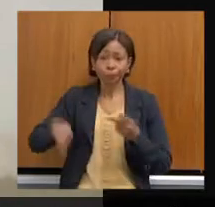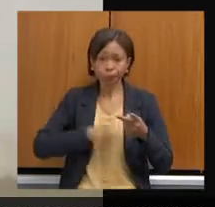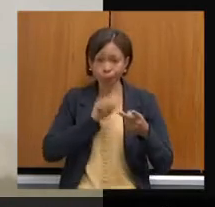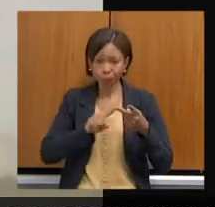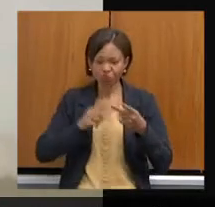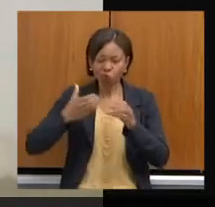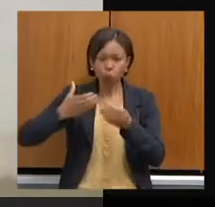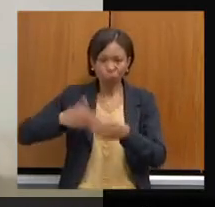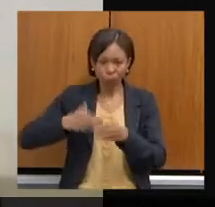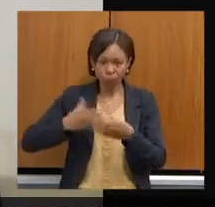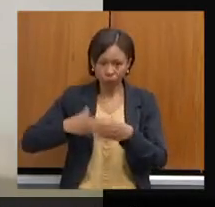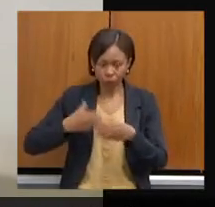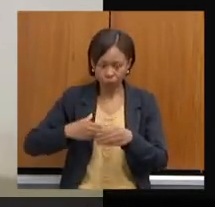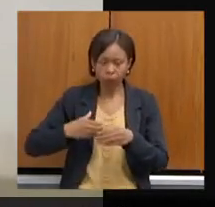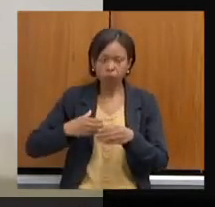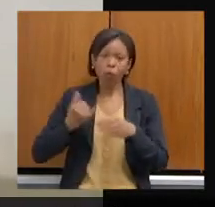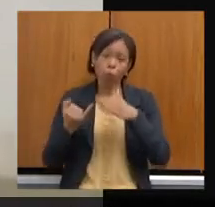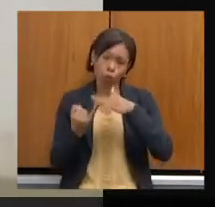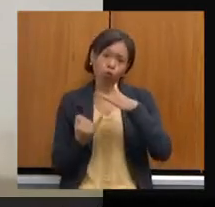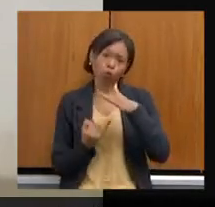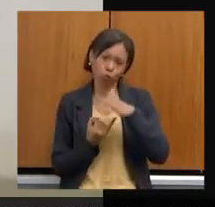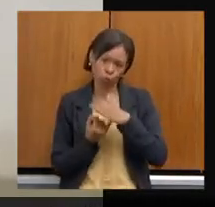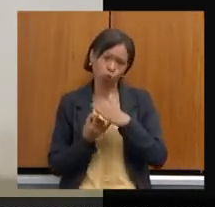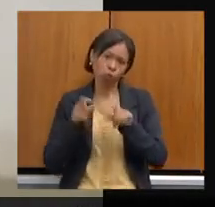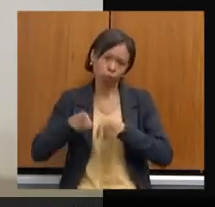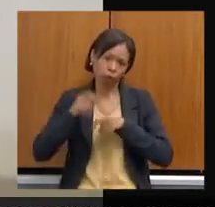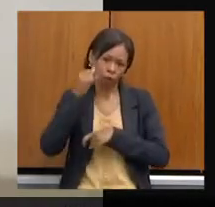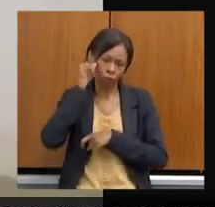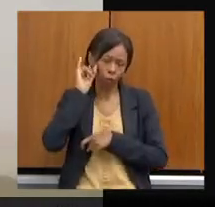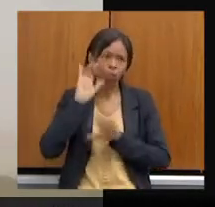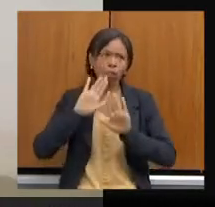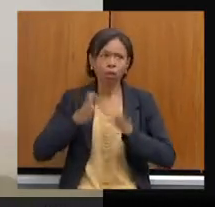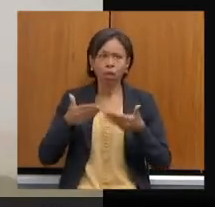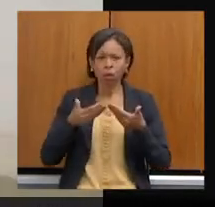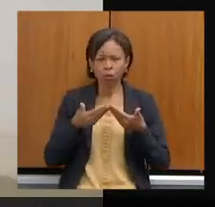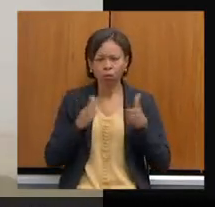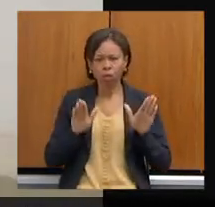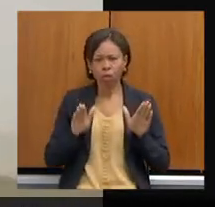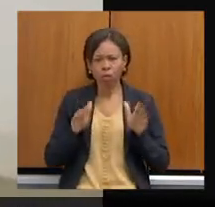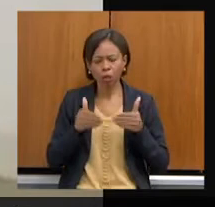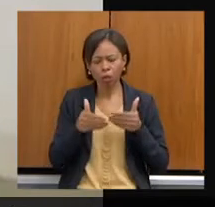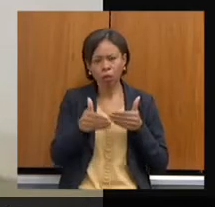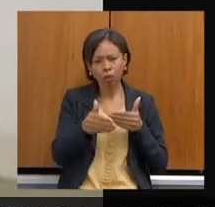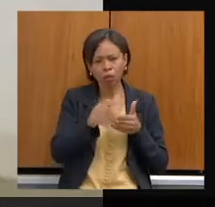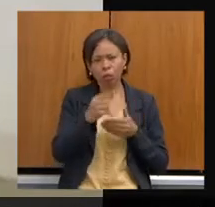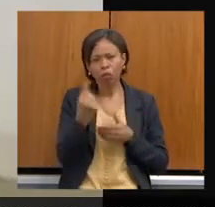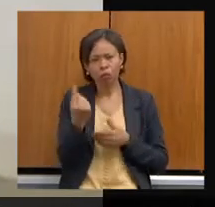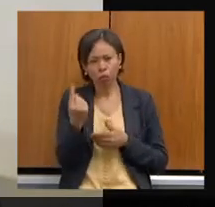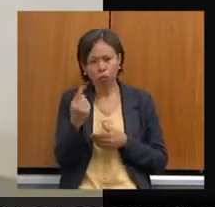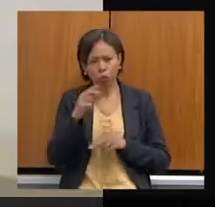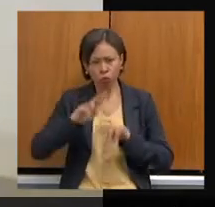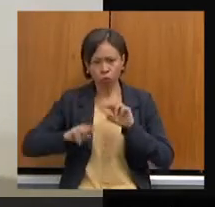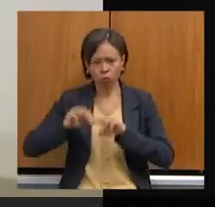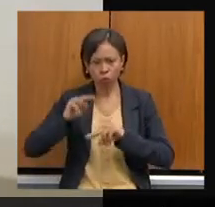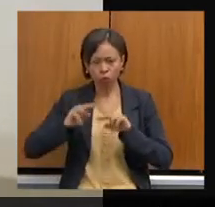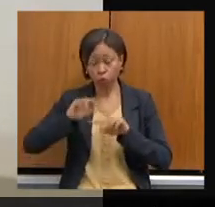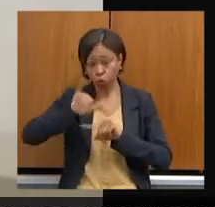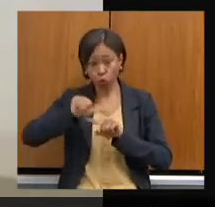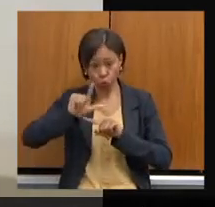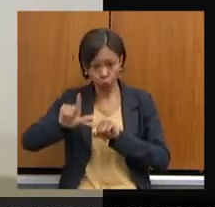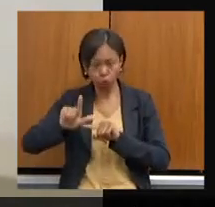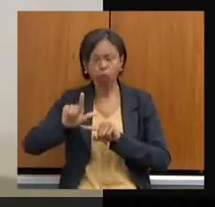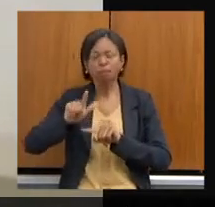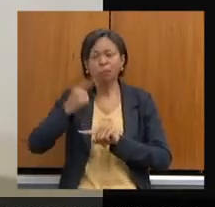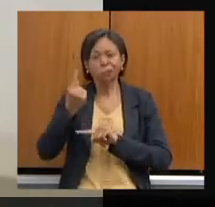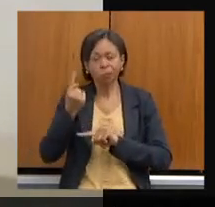Instituto Mineiro de agropecuária nós já temos aberto a partir de agora o dia 1º de julho o processo de